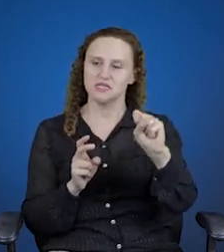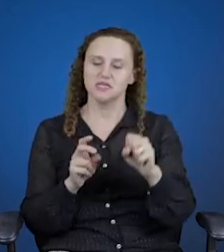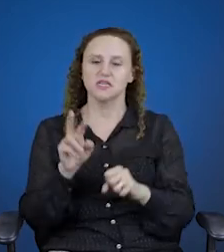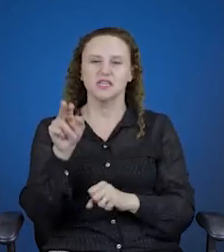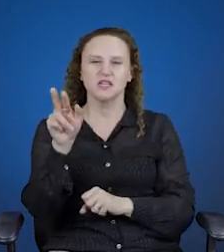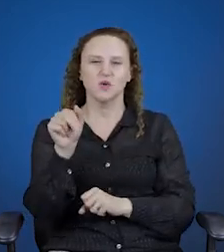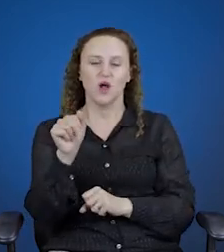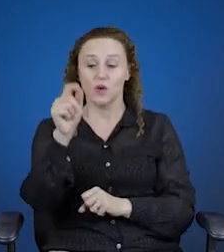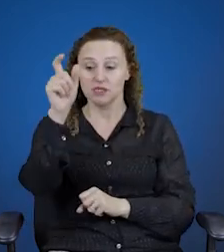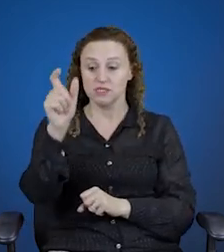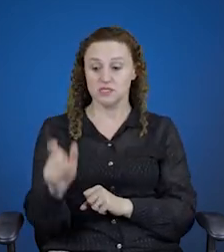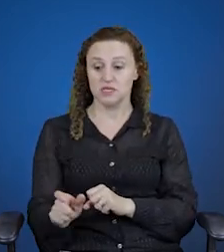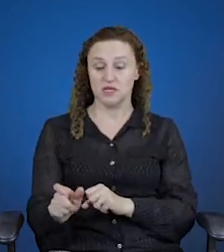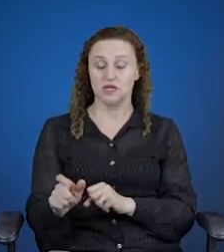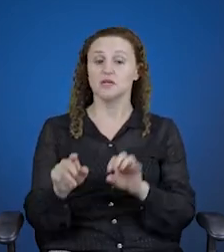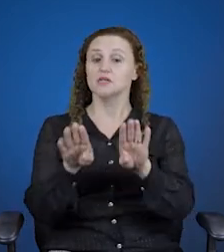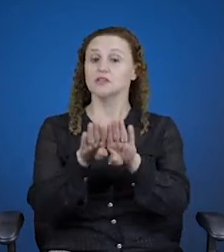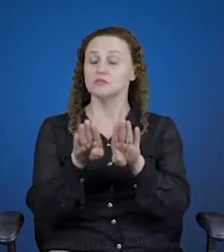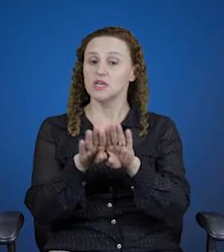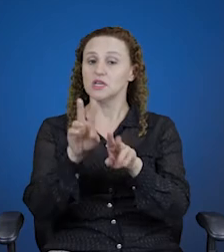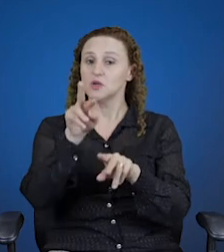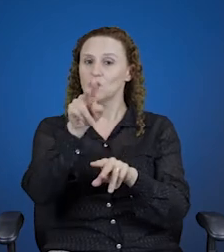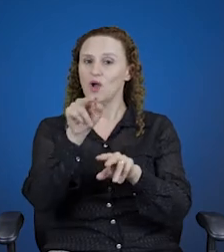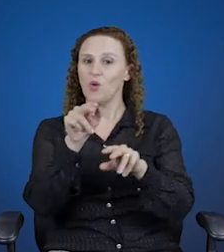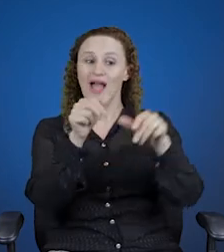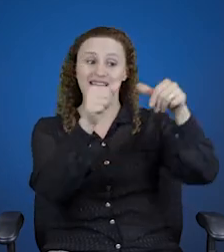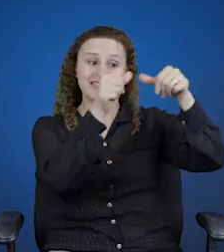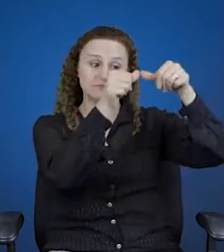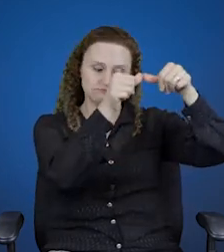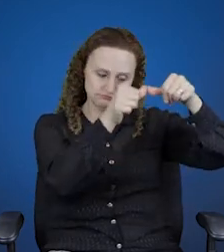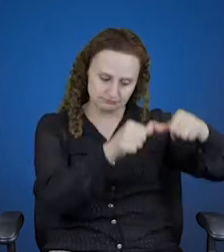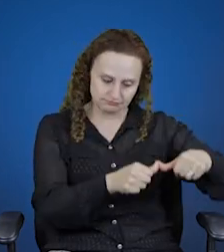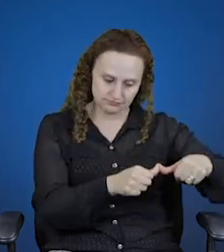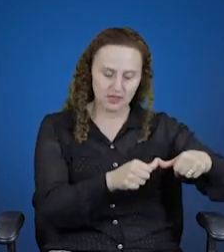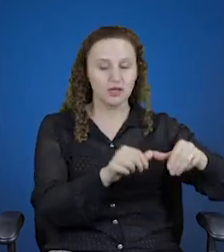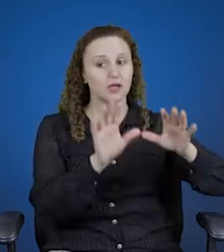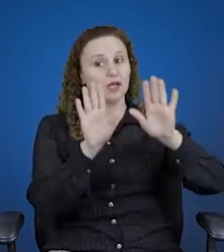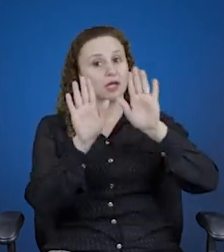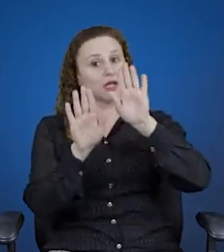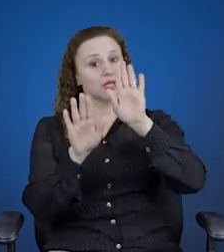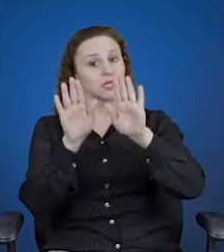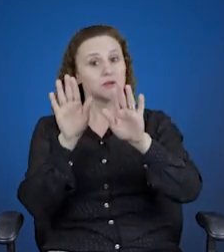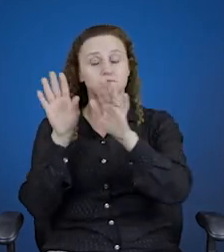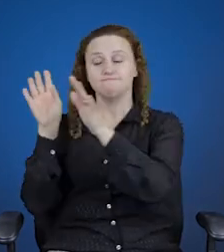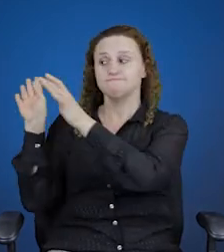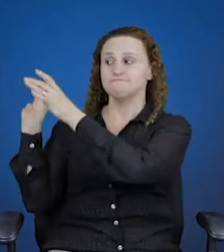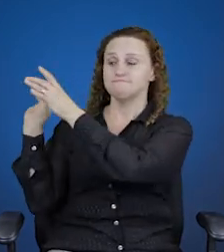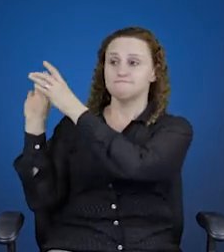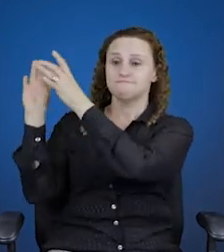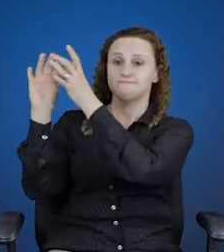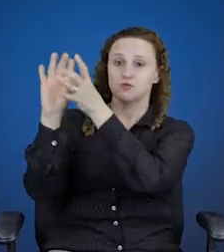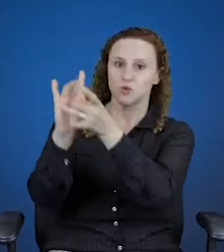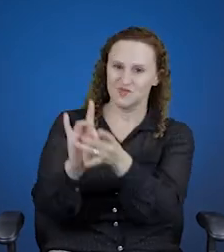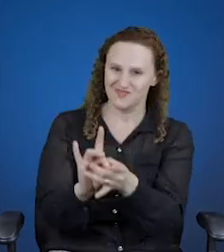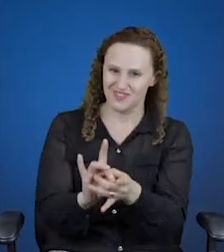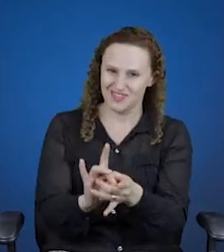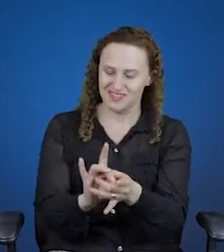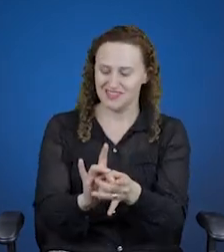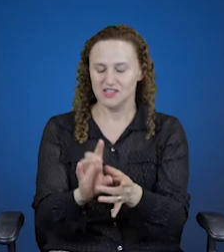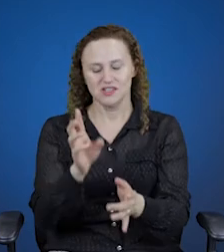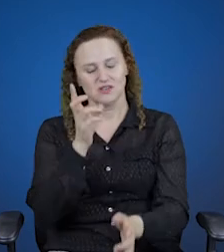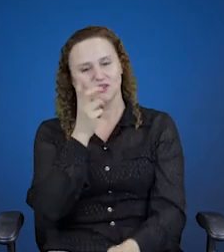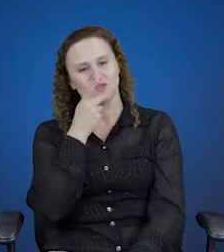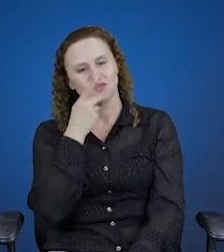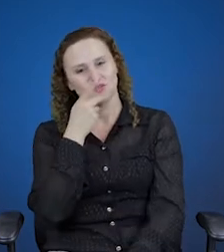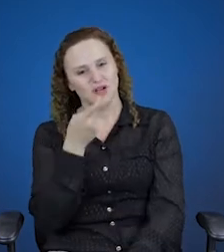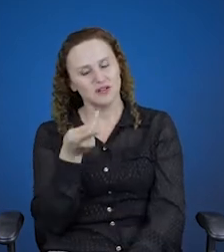a ser ou está Então vai depender aí do contexto em que eu estou falando